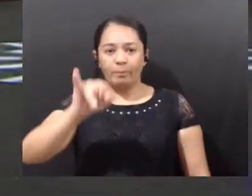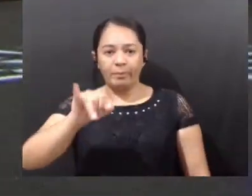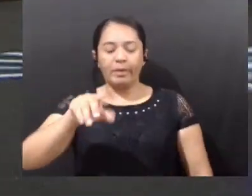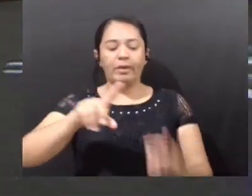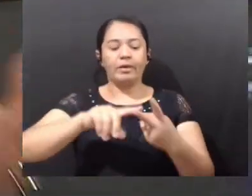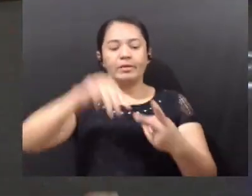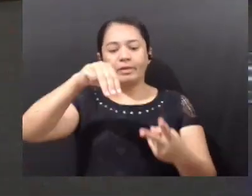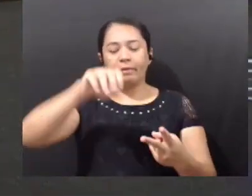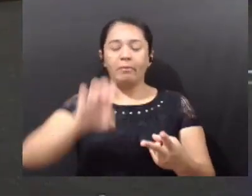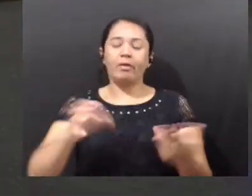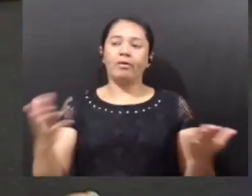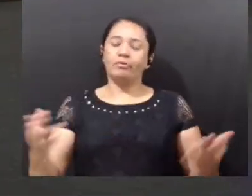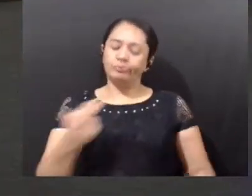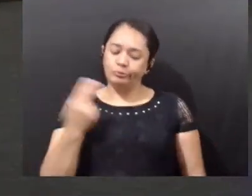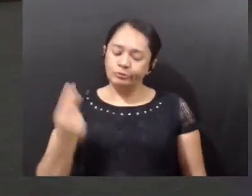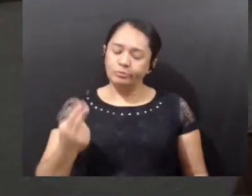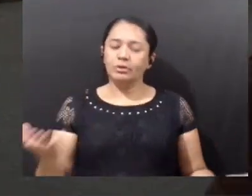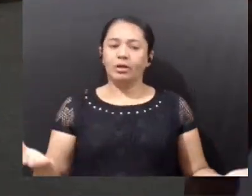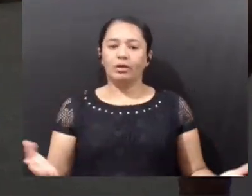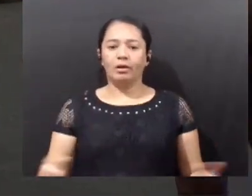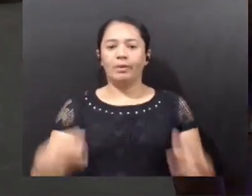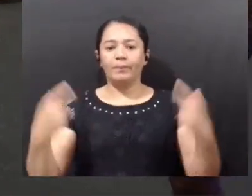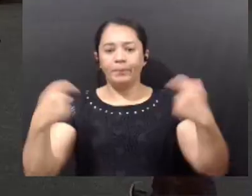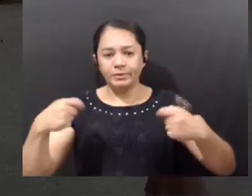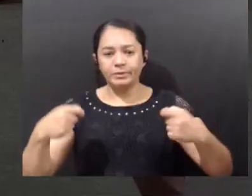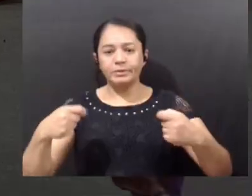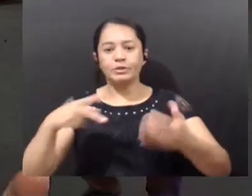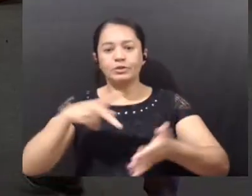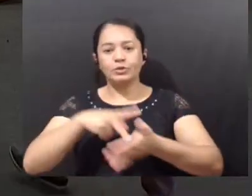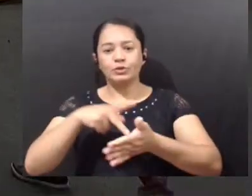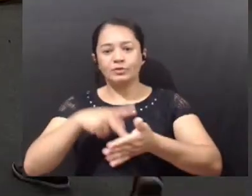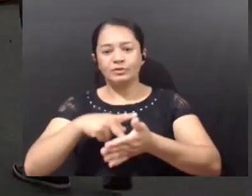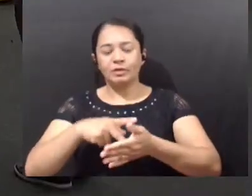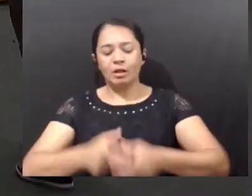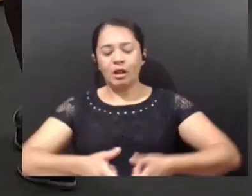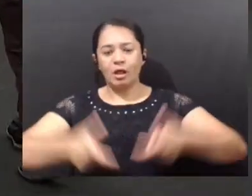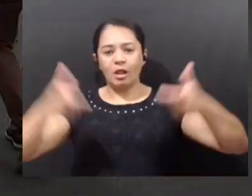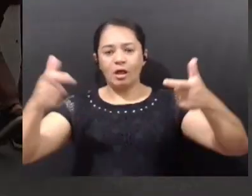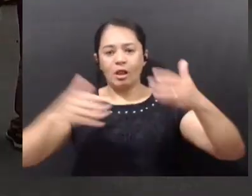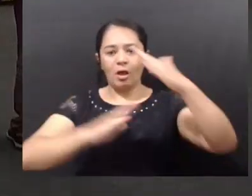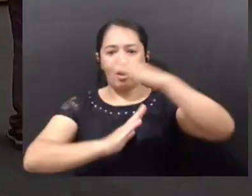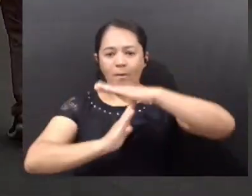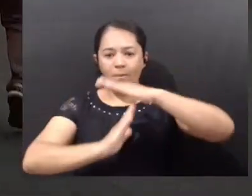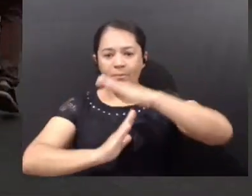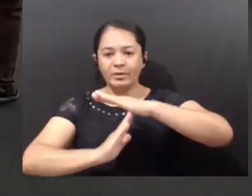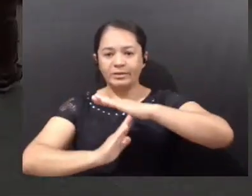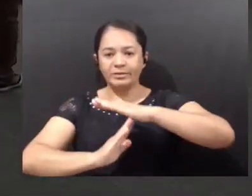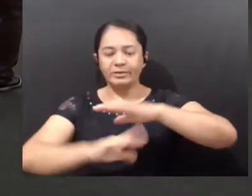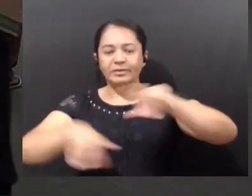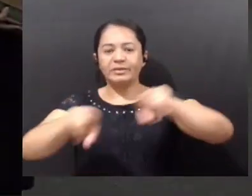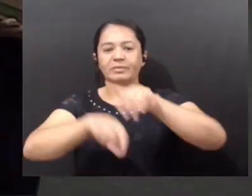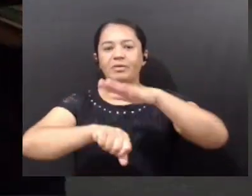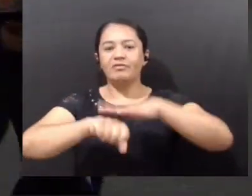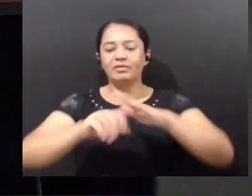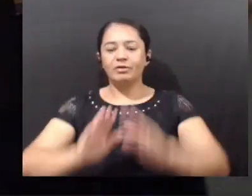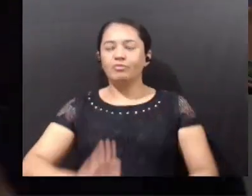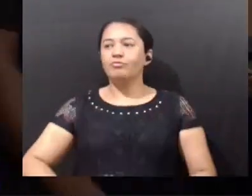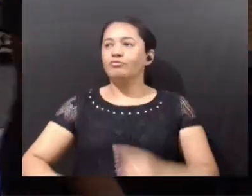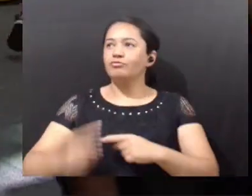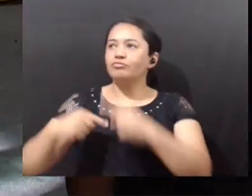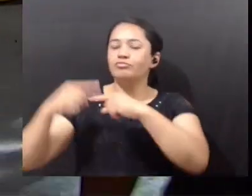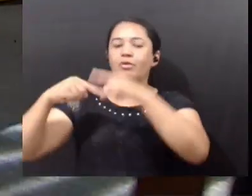mais. Então a gente precisa de fato, né, aumentar esse teto e fazer com que essa rampa seja cada vez mais